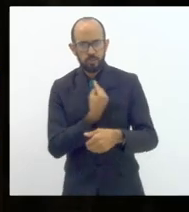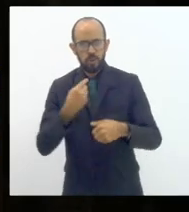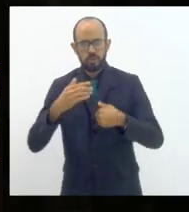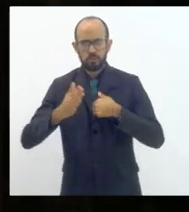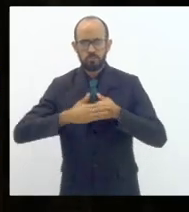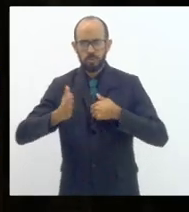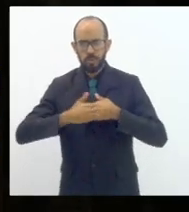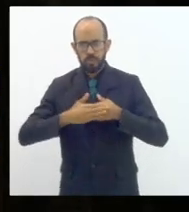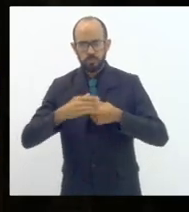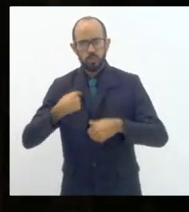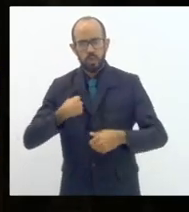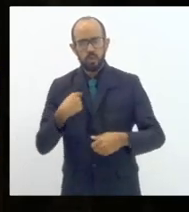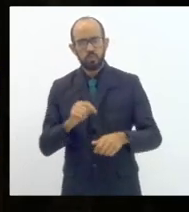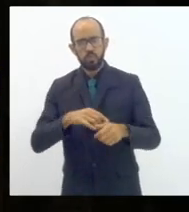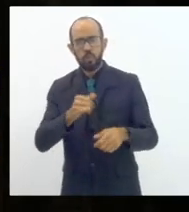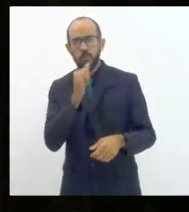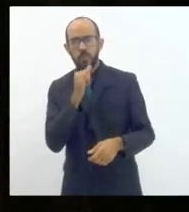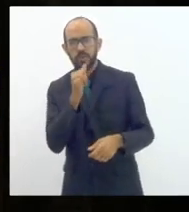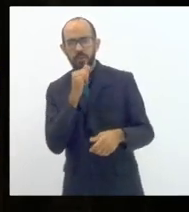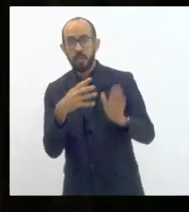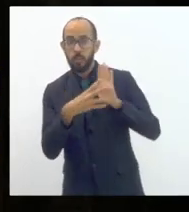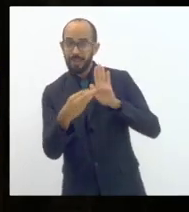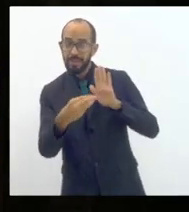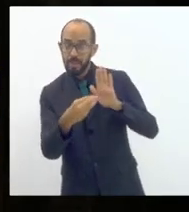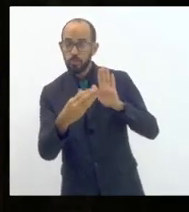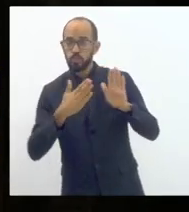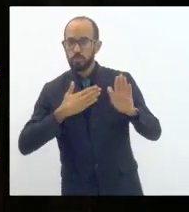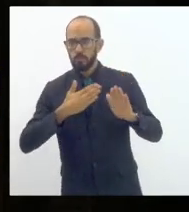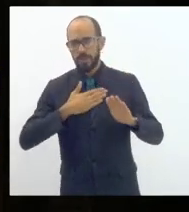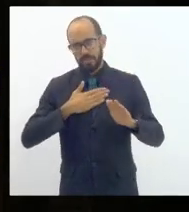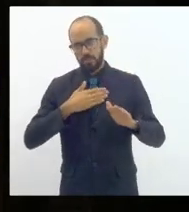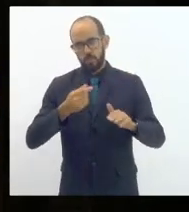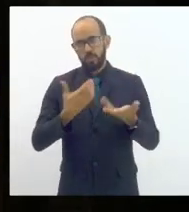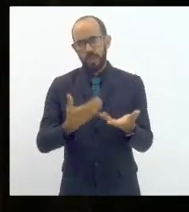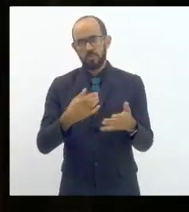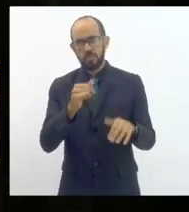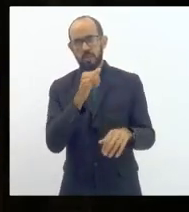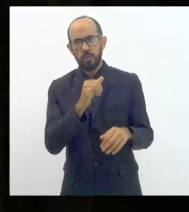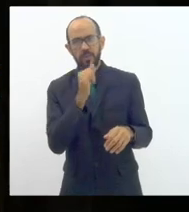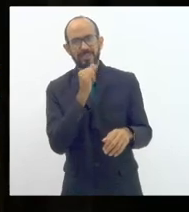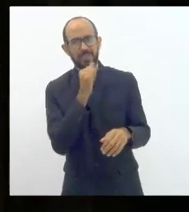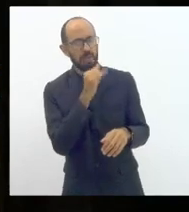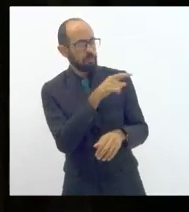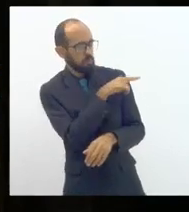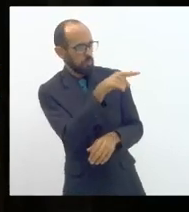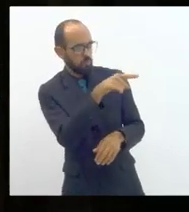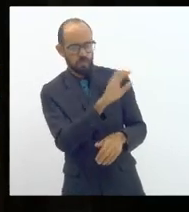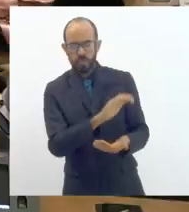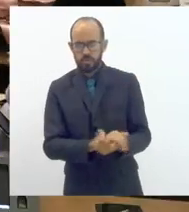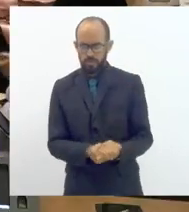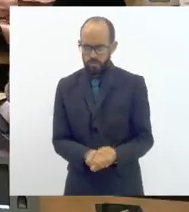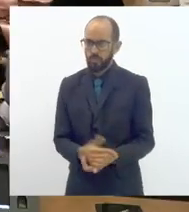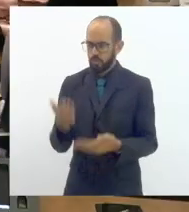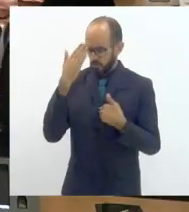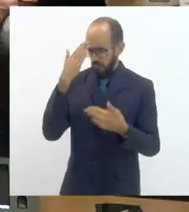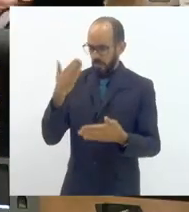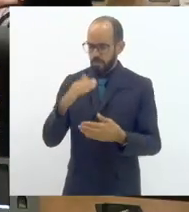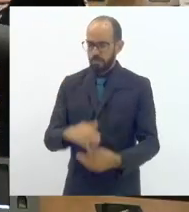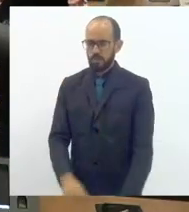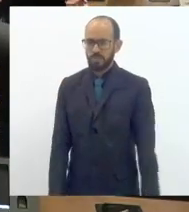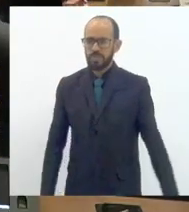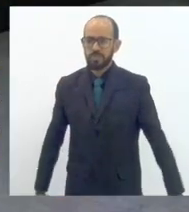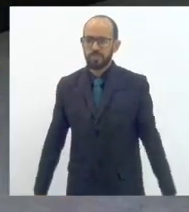Eu sou um exemplo de mim e agora eu quero ser um exemplo para vocês. Por mais políticas e menos promessas, muito obrigado.